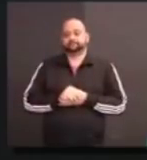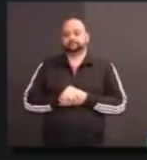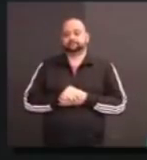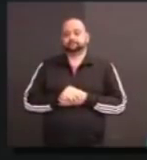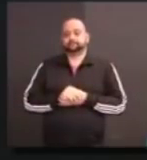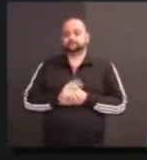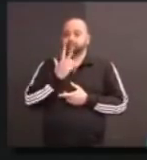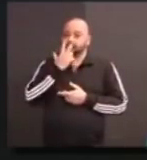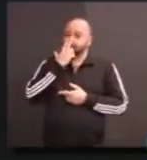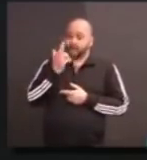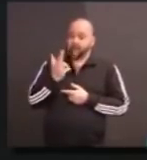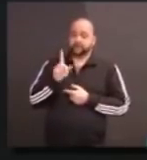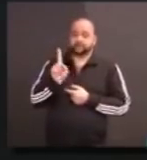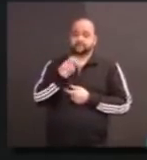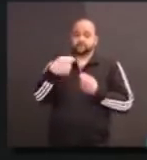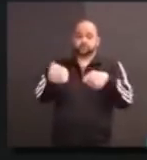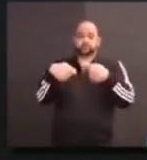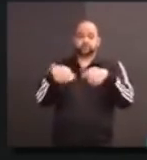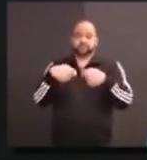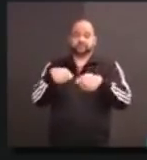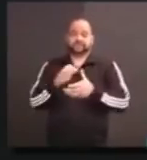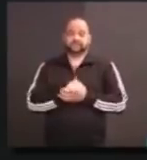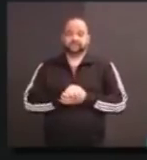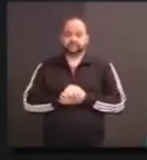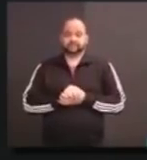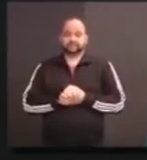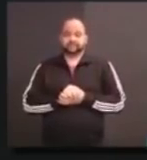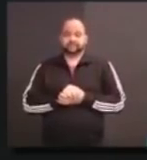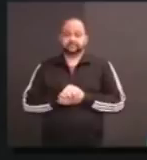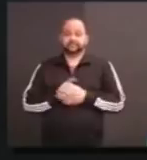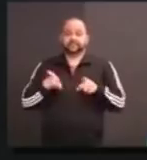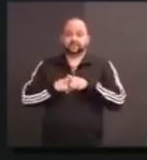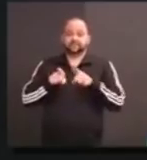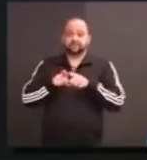E acham que não precisam de tomar passe.